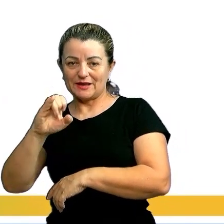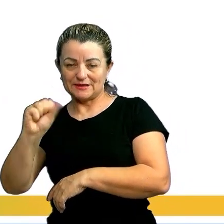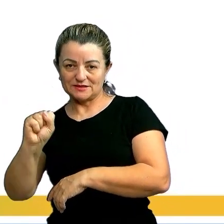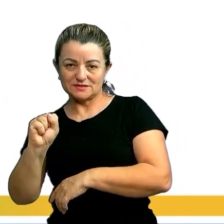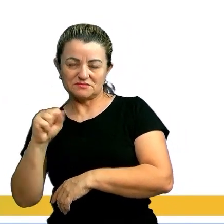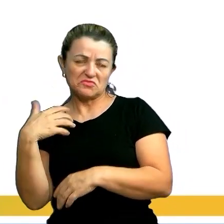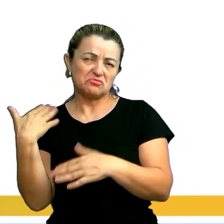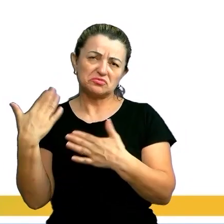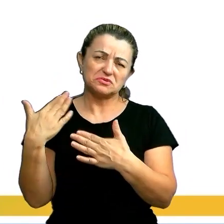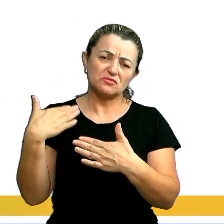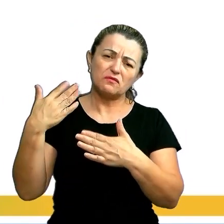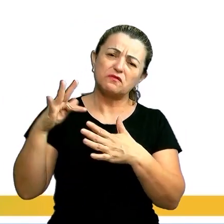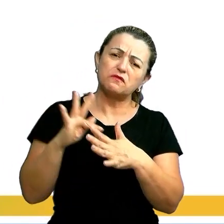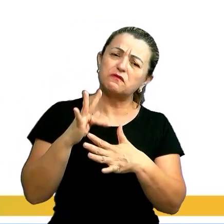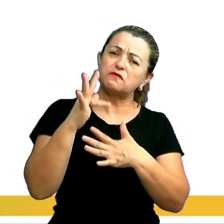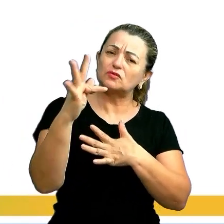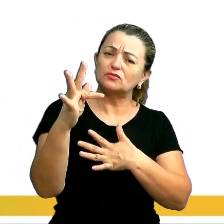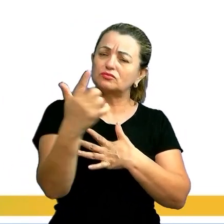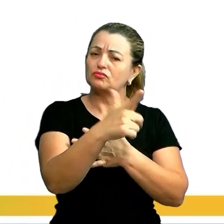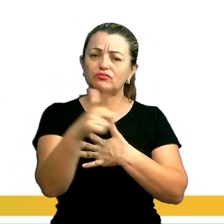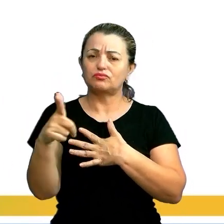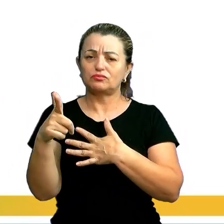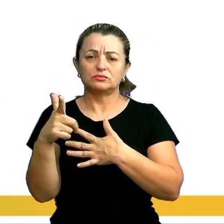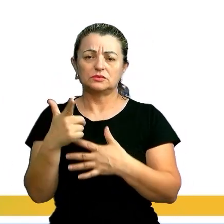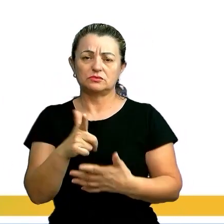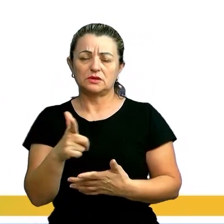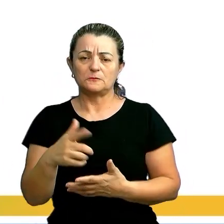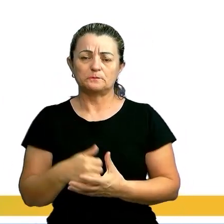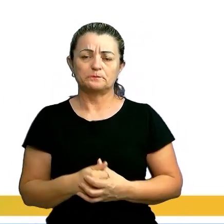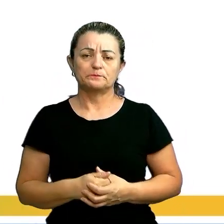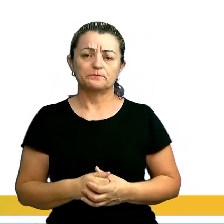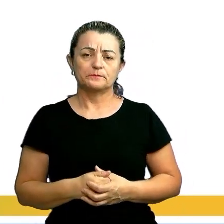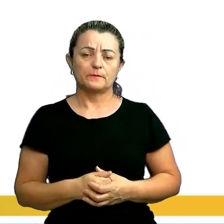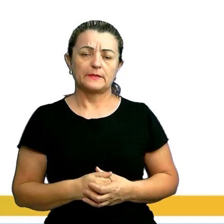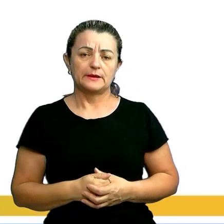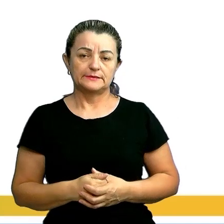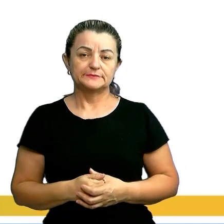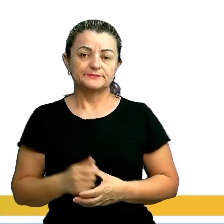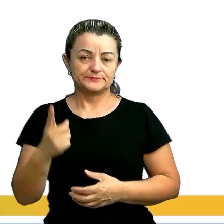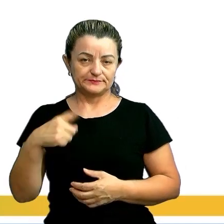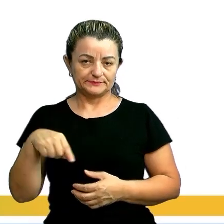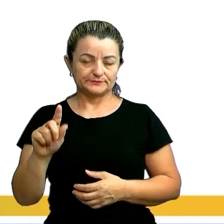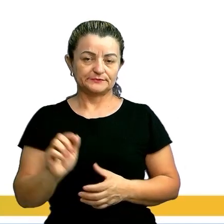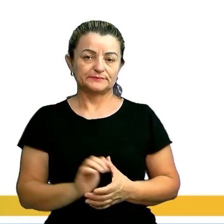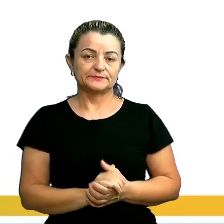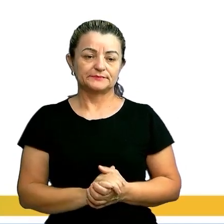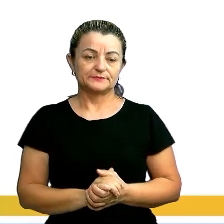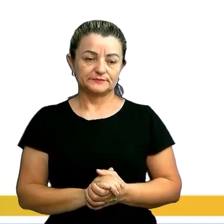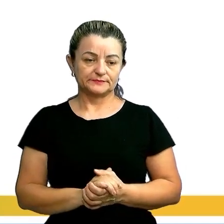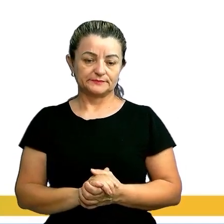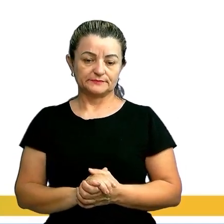tempo, eles não produzirão mais. Ok? Todo mundo entendeu? Vamos para a próxima.